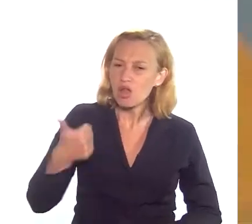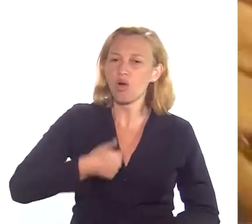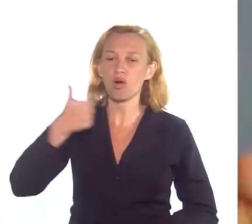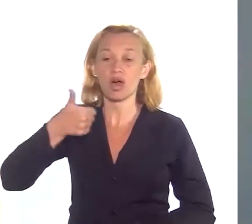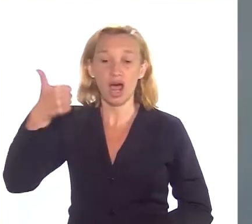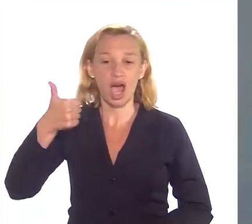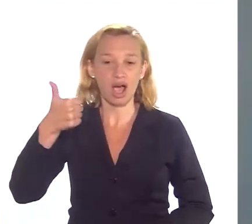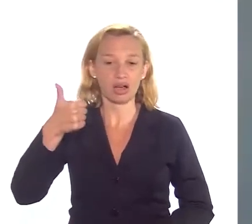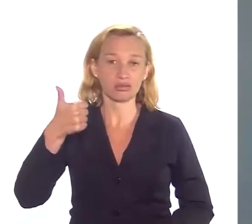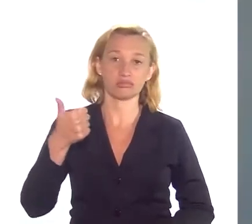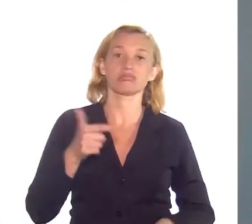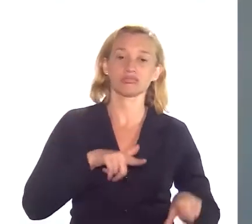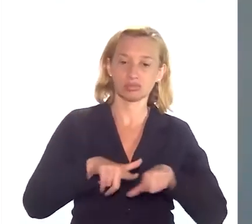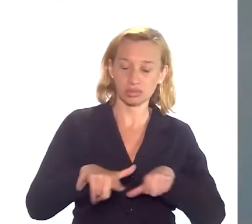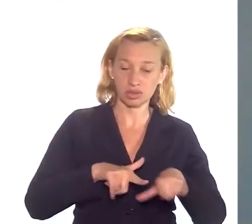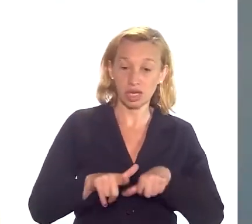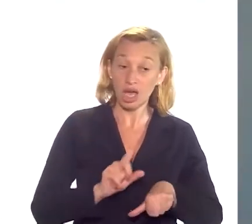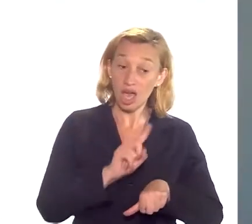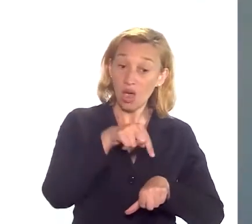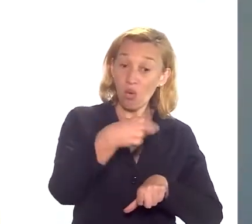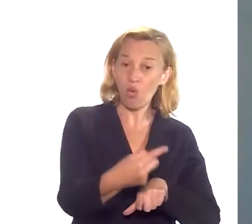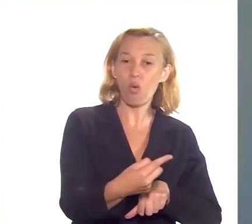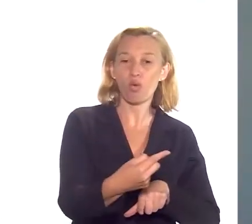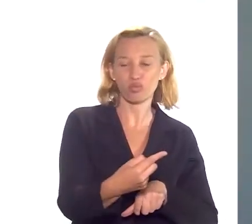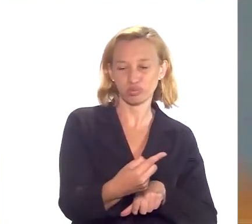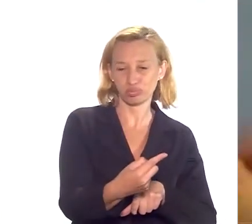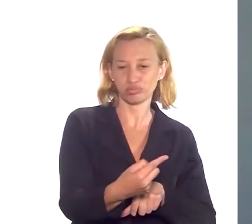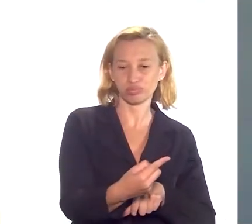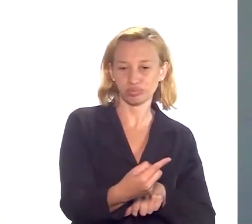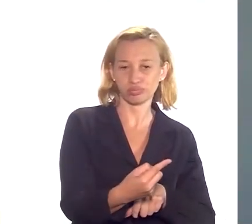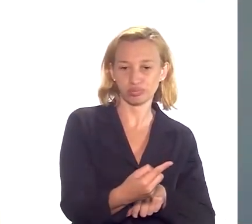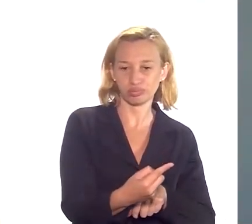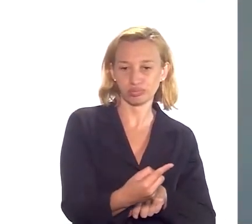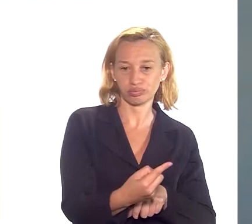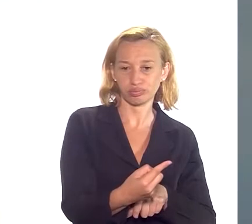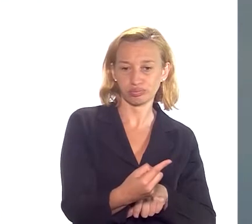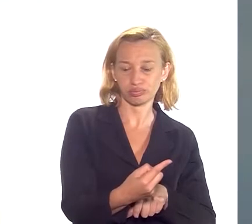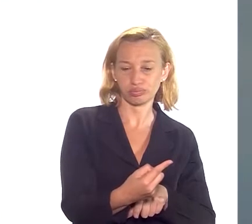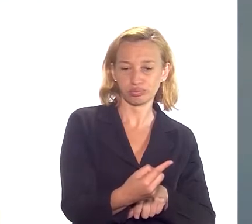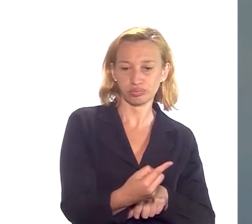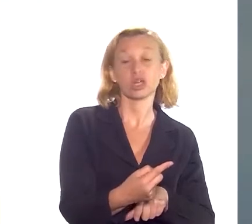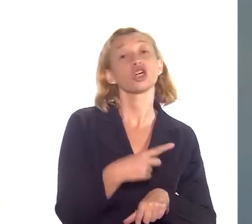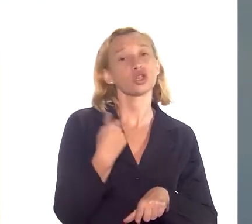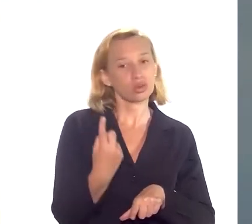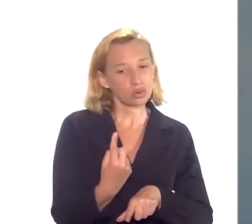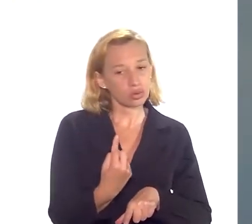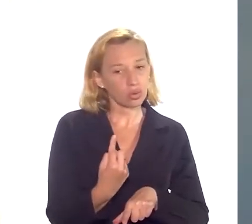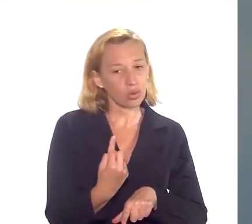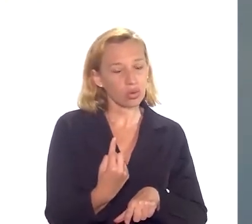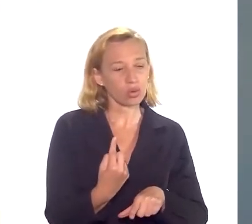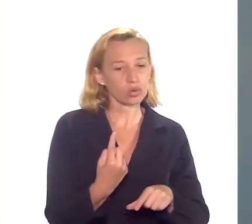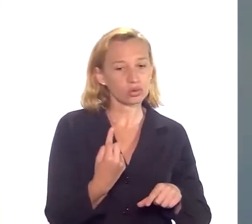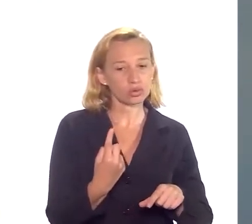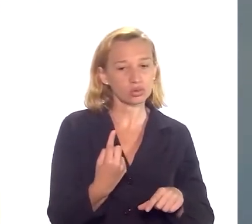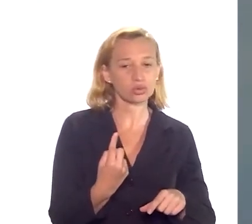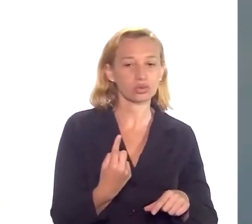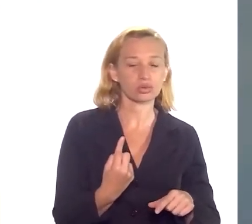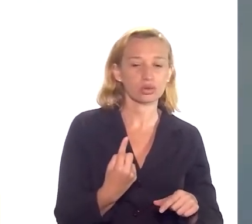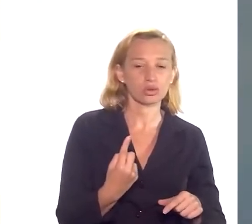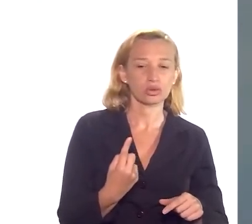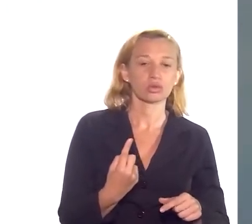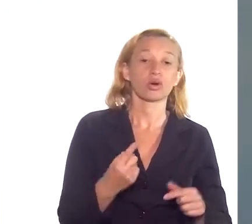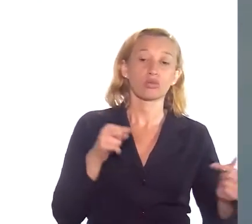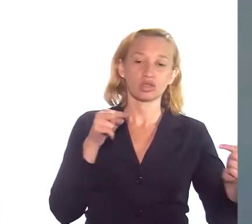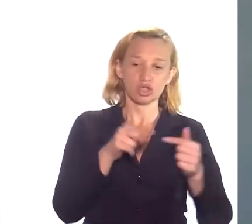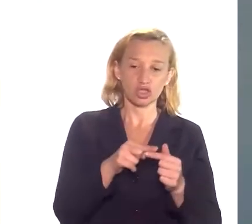na melhoria do mercado dos negócios, é um outro degrau, né? E aí a gente tem preocupação, sim, enquanto